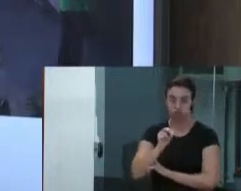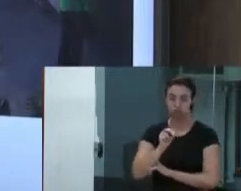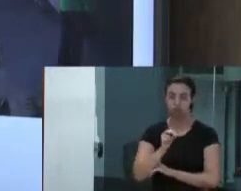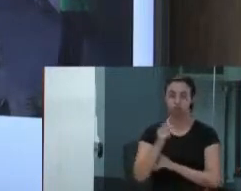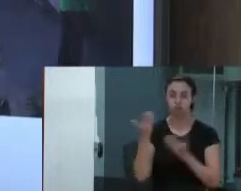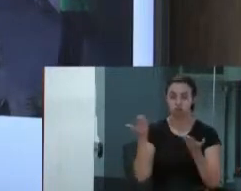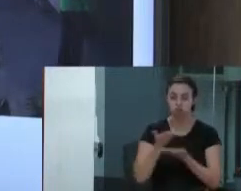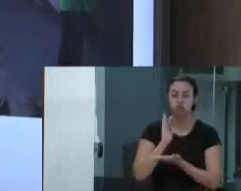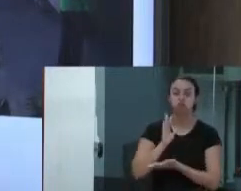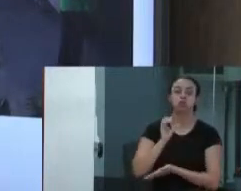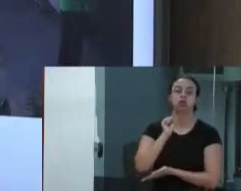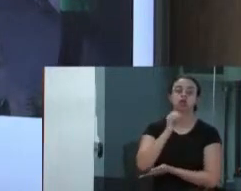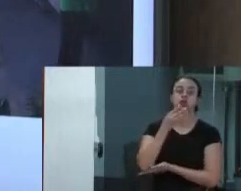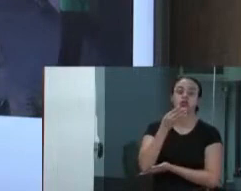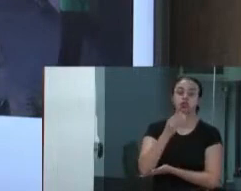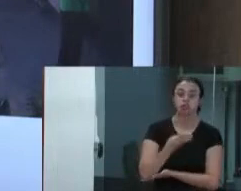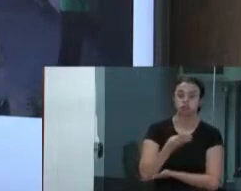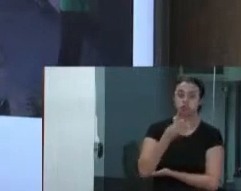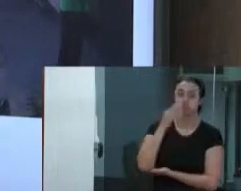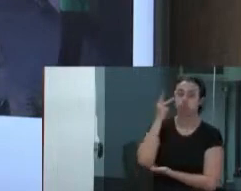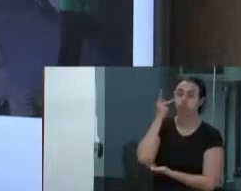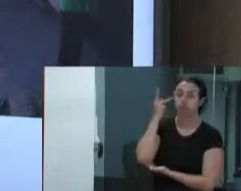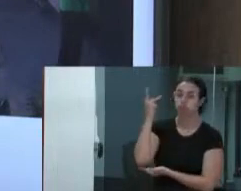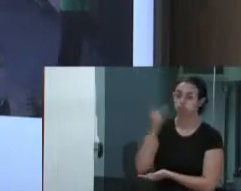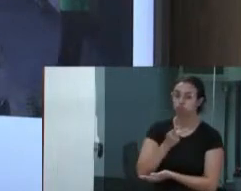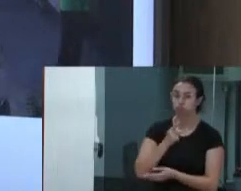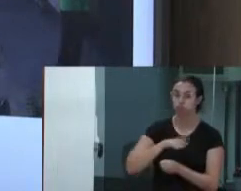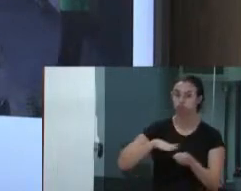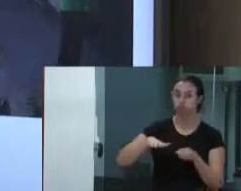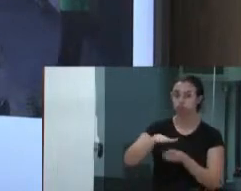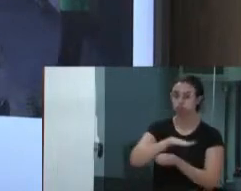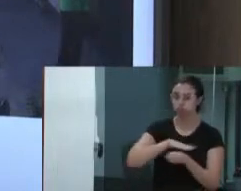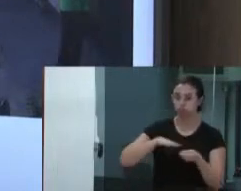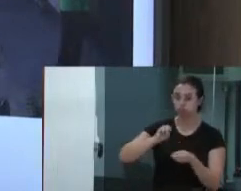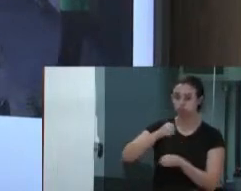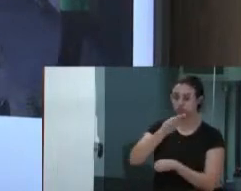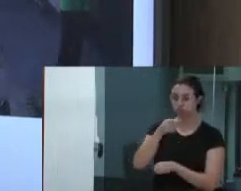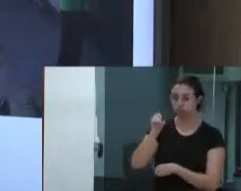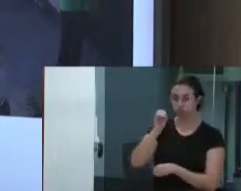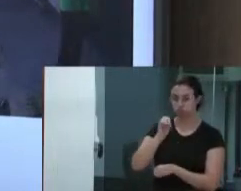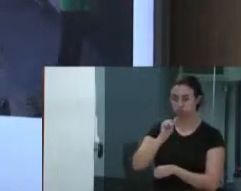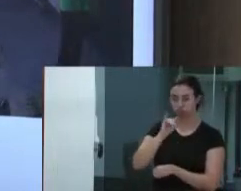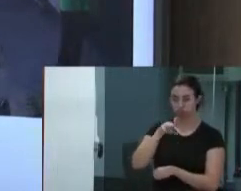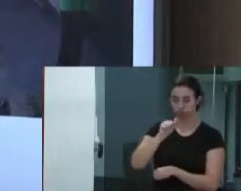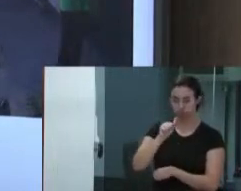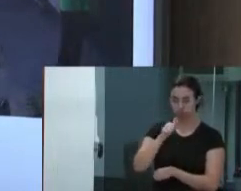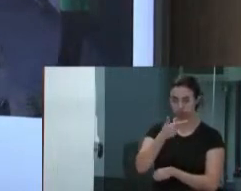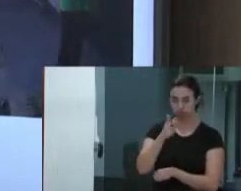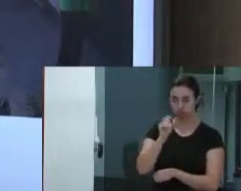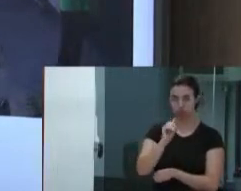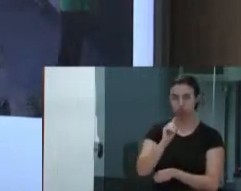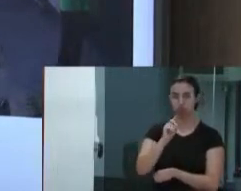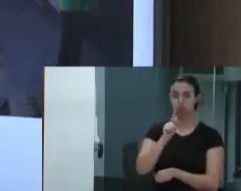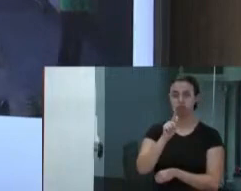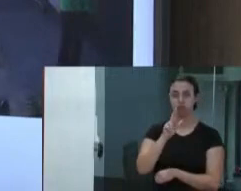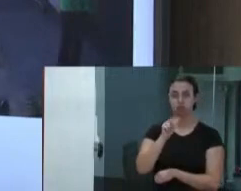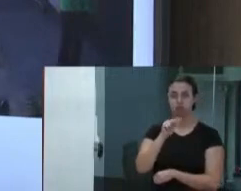gente já teve 84 realizadas, né, no bairro São Simão, Nova Suíça, Grajaú e Nova